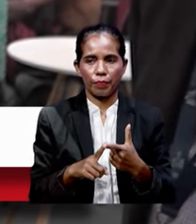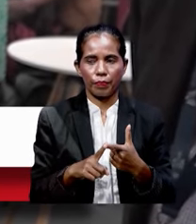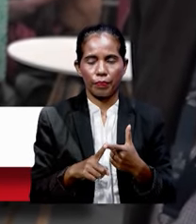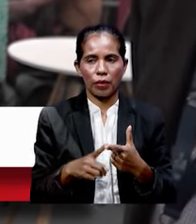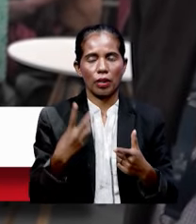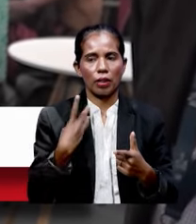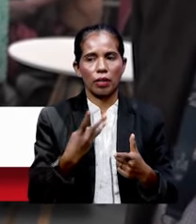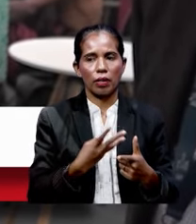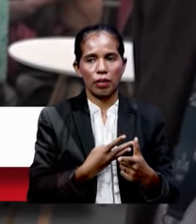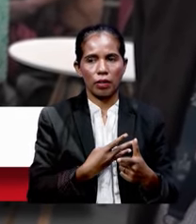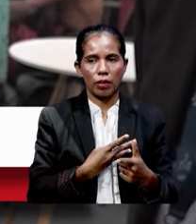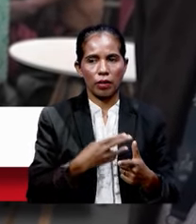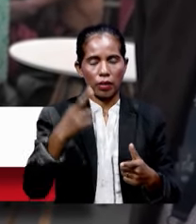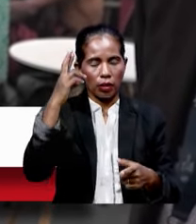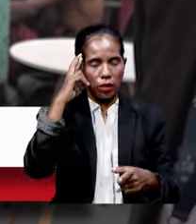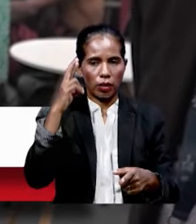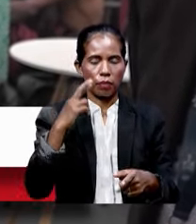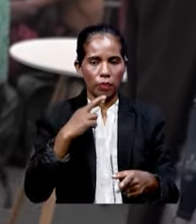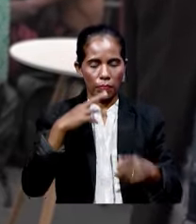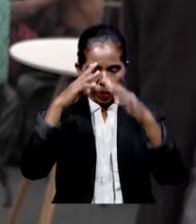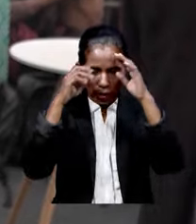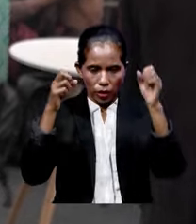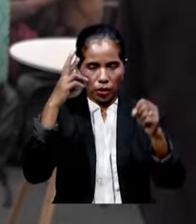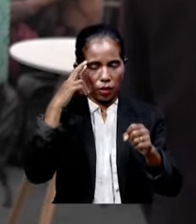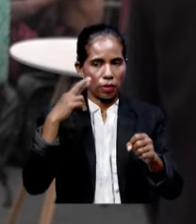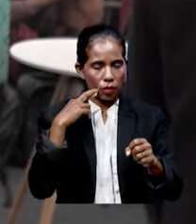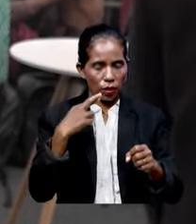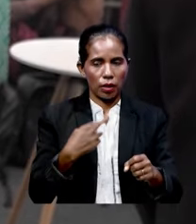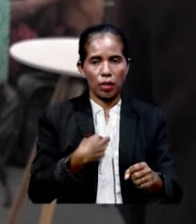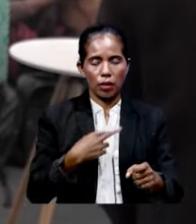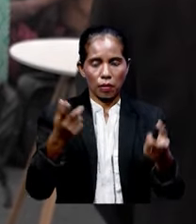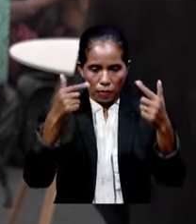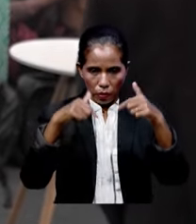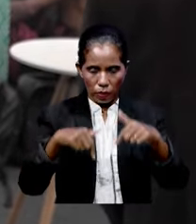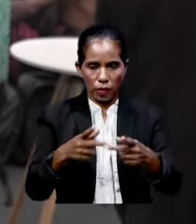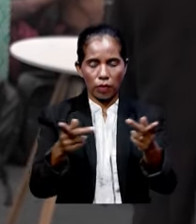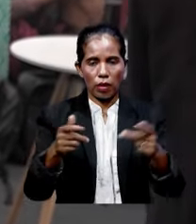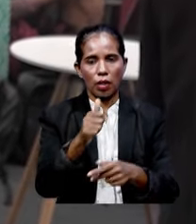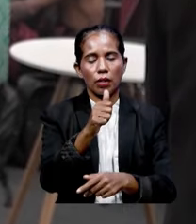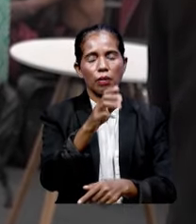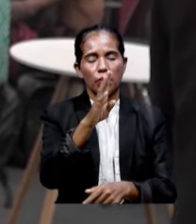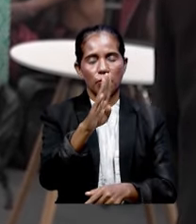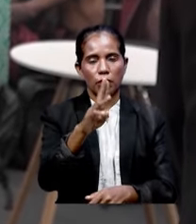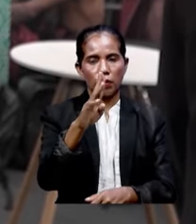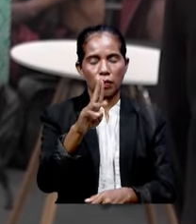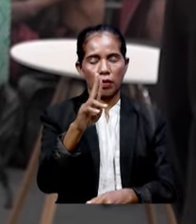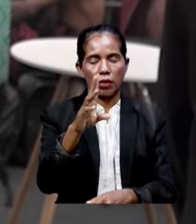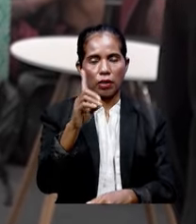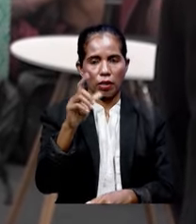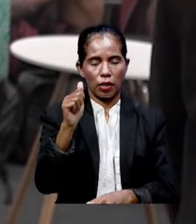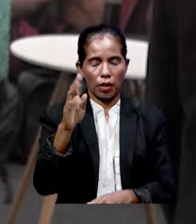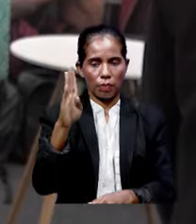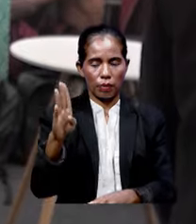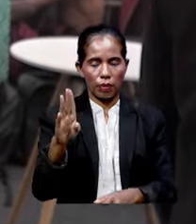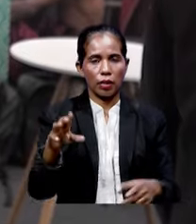Itania mau Zerra Mzorta, Rasik Maito Iha Abu Dhabi, para lidera equipa dane, hanese chefe